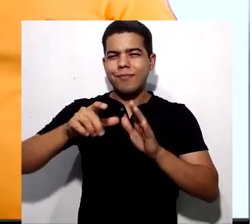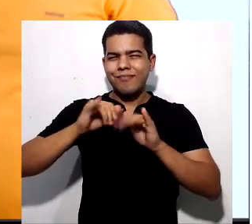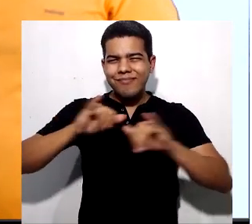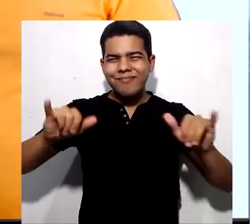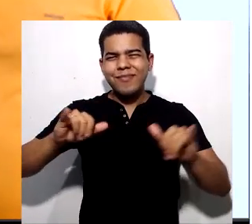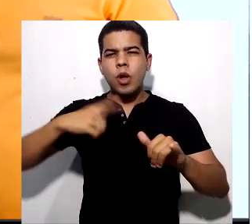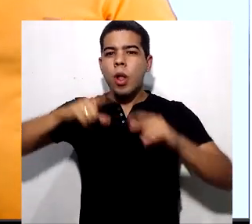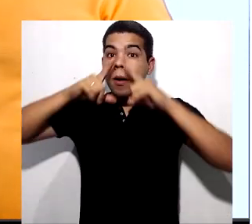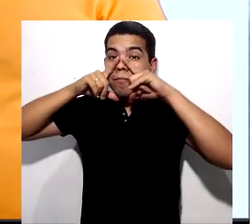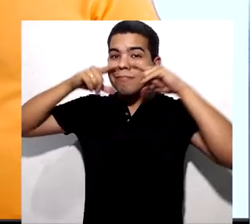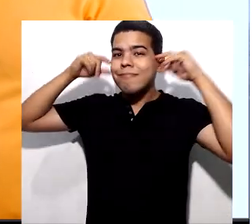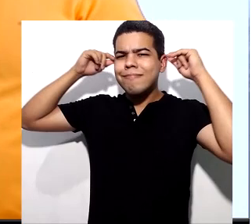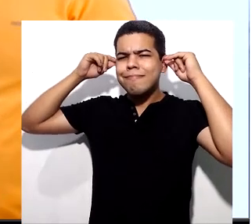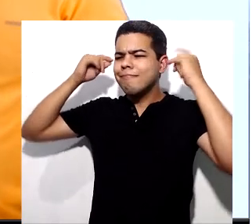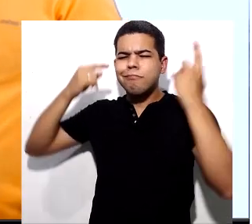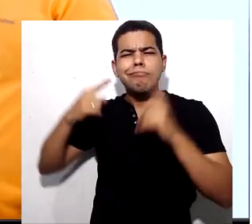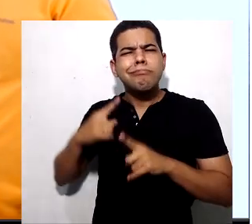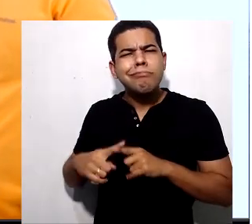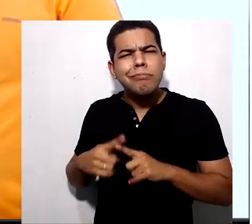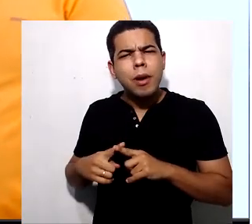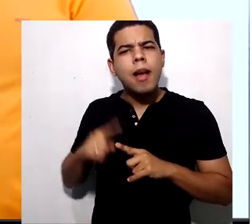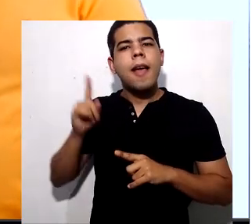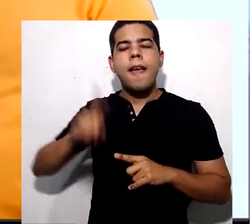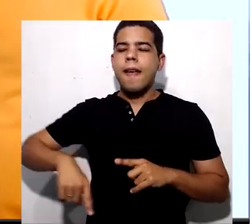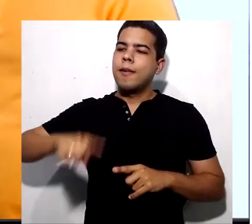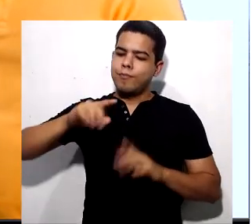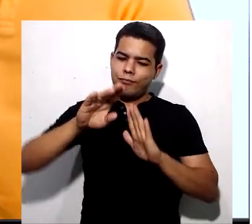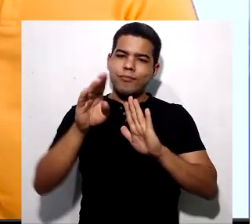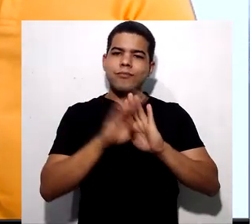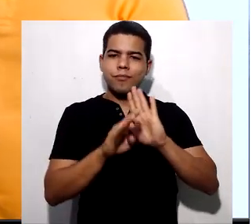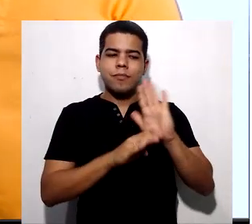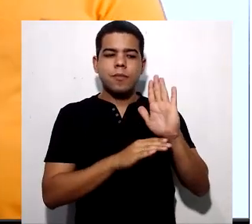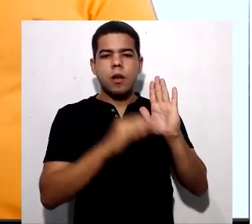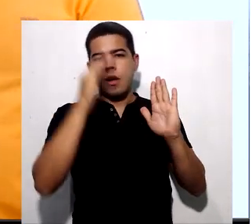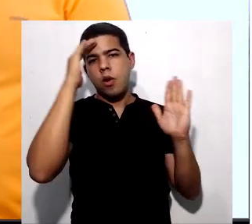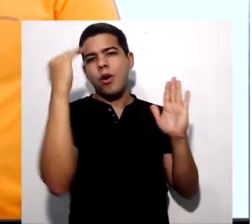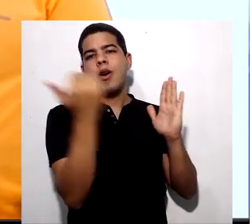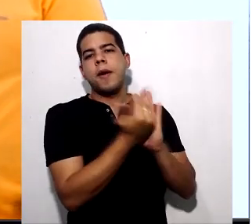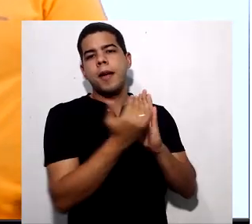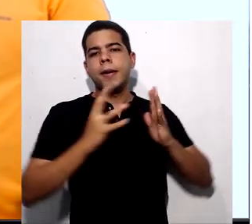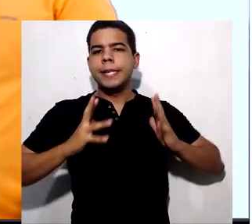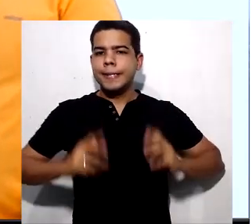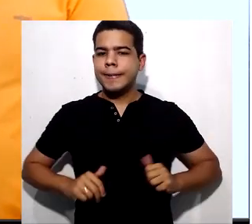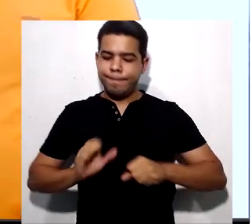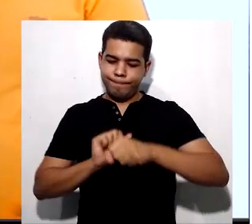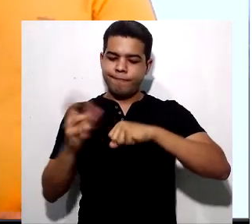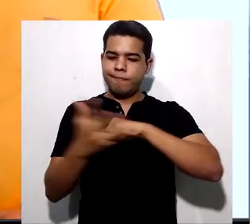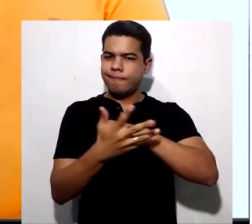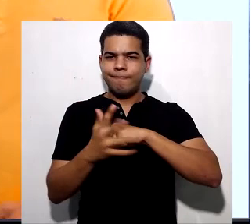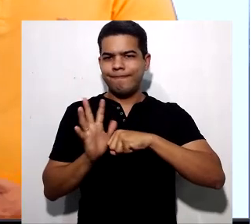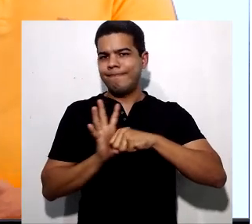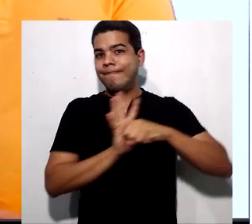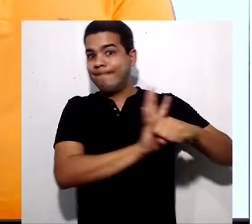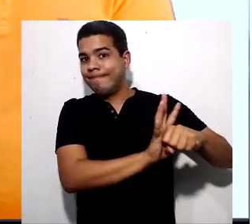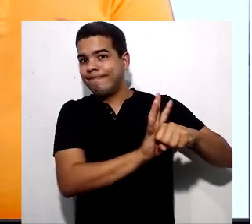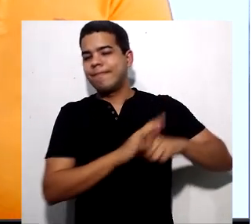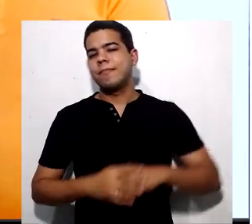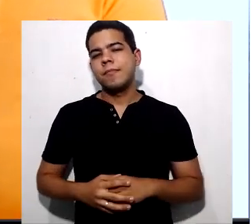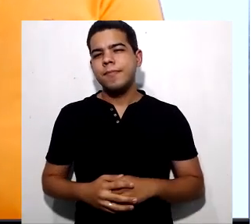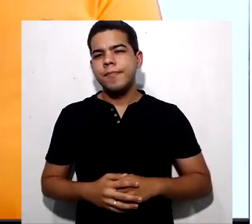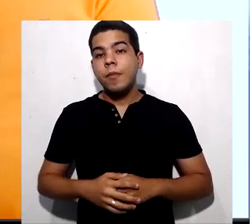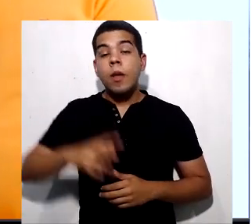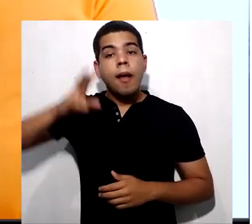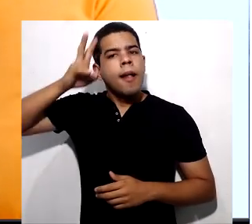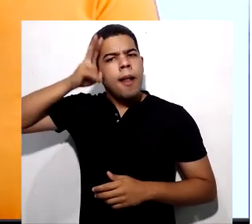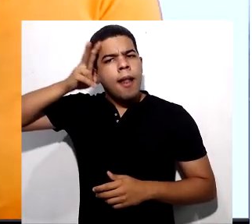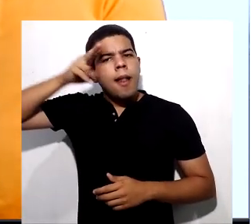para respeitarmos o quê? O protocolo de higiene na questão contra o coronavírus, certo? Então vamos lá.